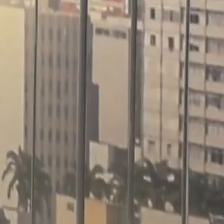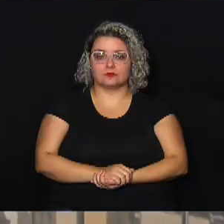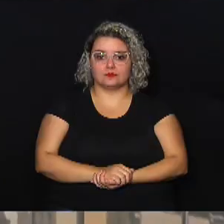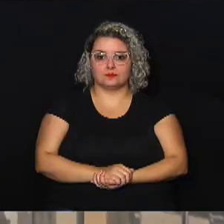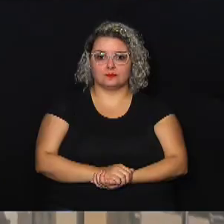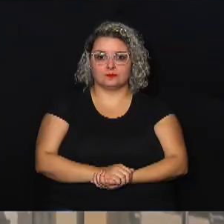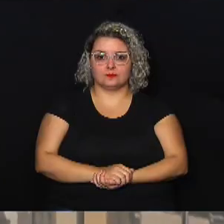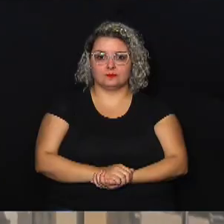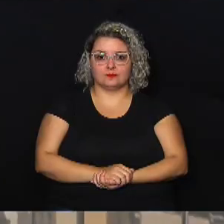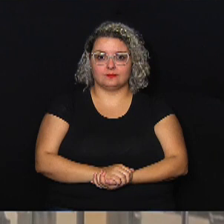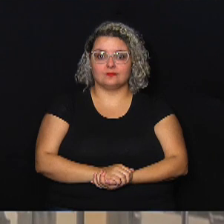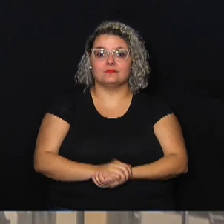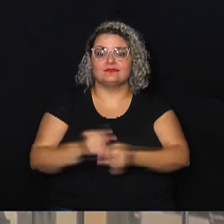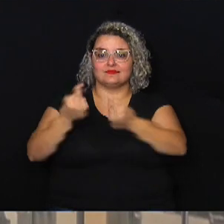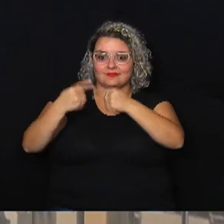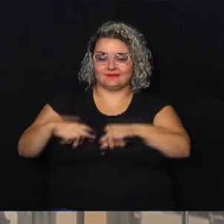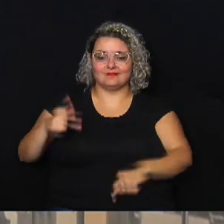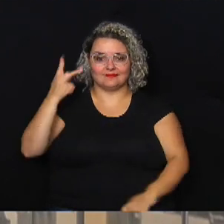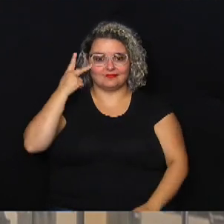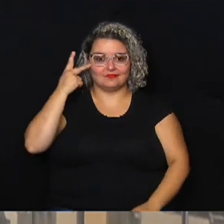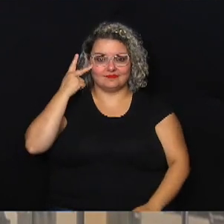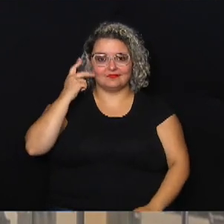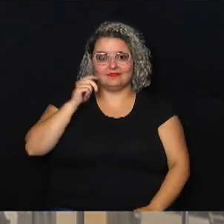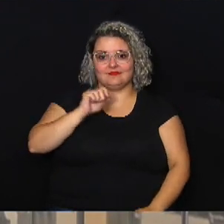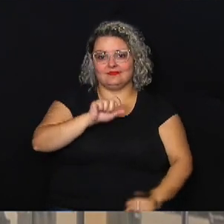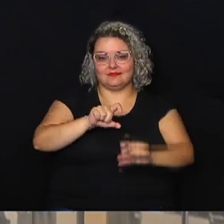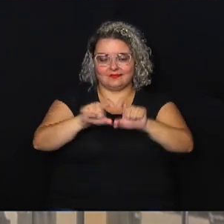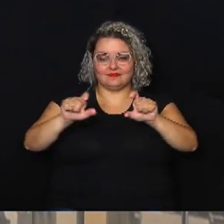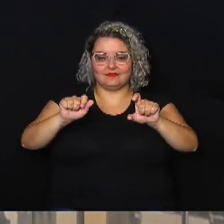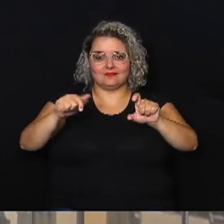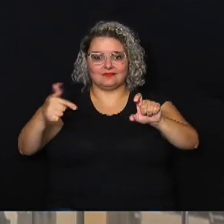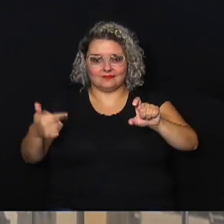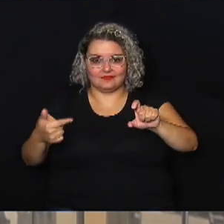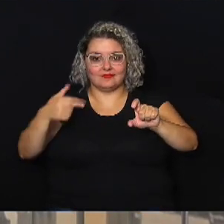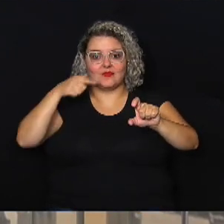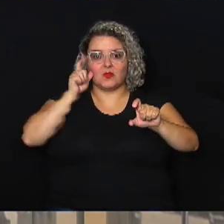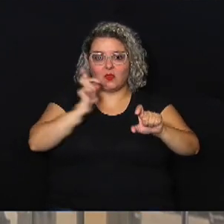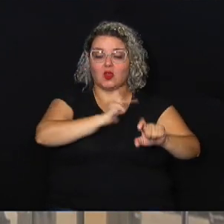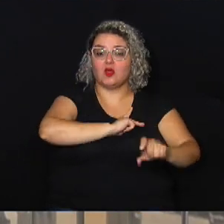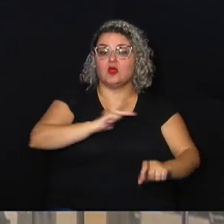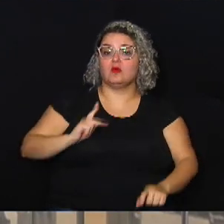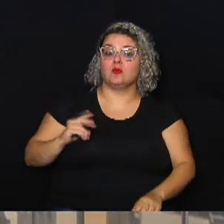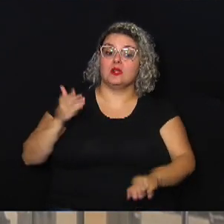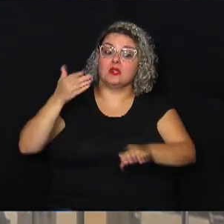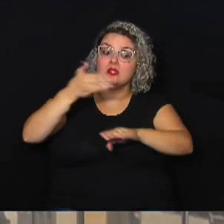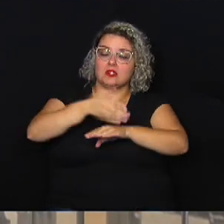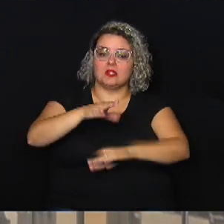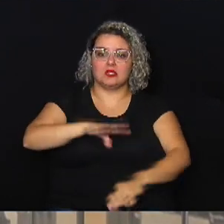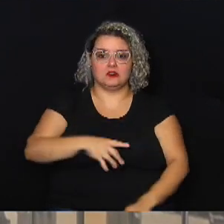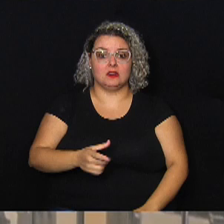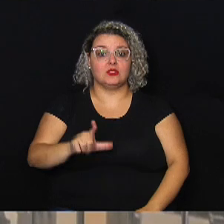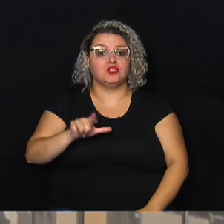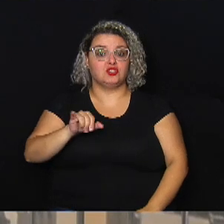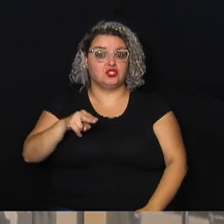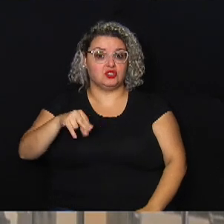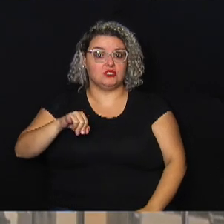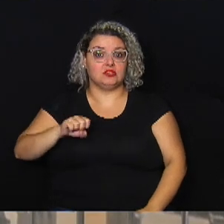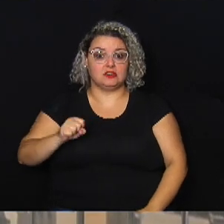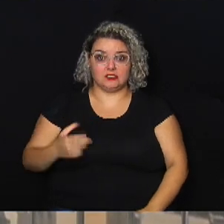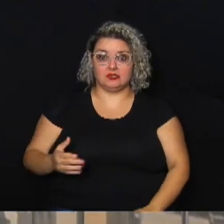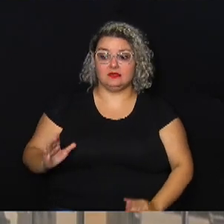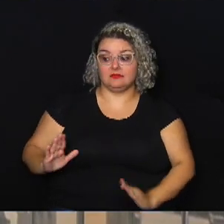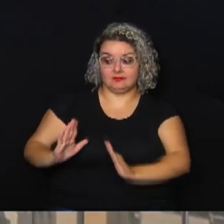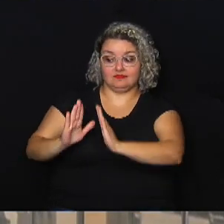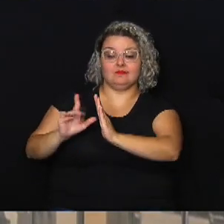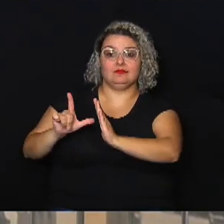Hora de Campeonato Paulista da Série A2, porque ontem a Ponte Preta foi até a cidade de Lins enfrentar o Linense e a